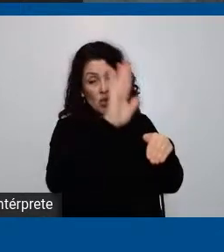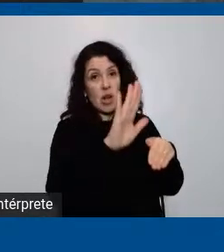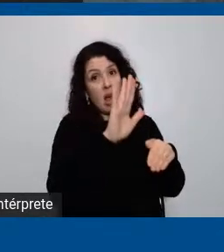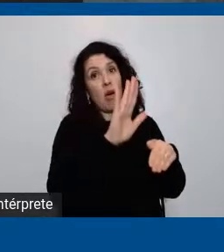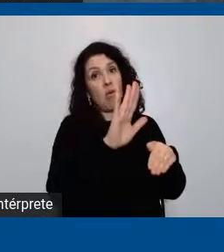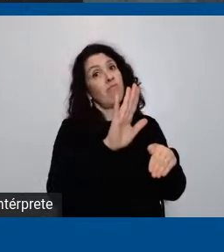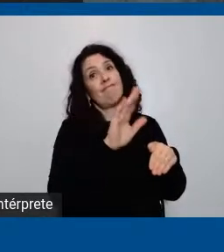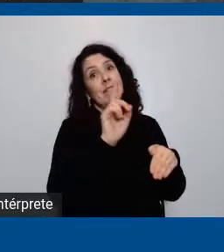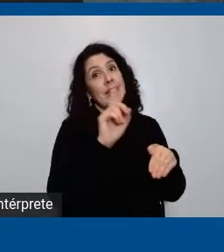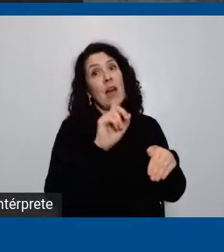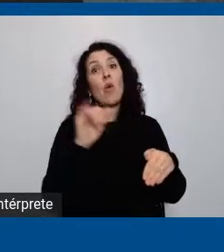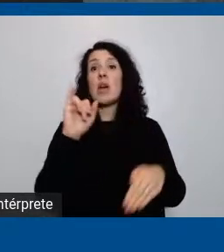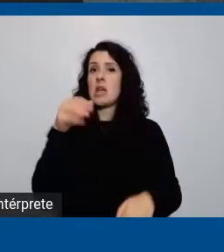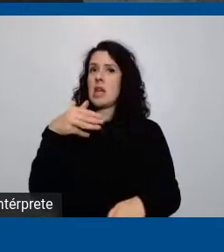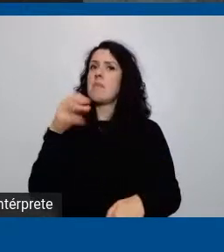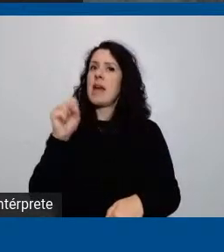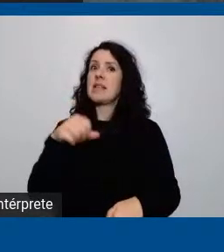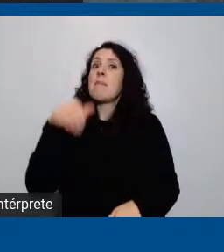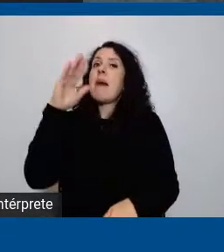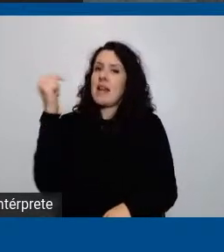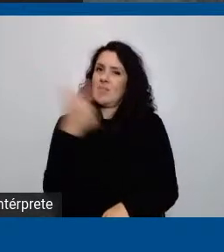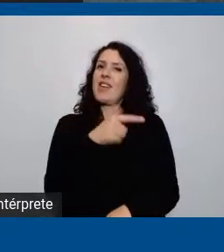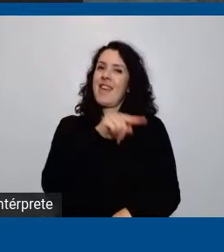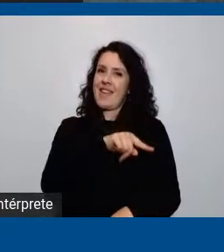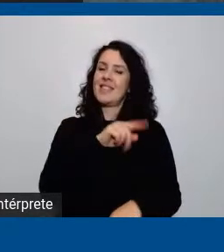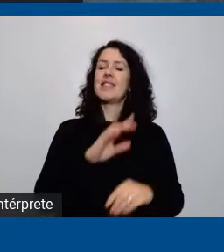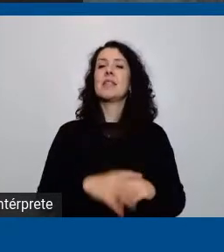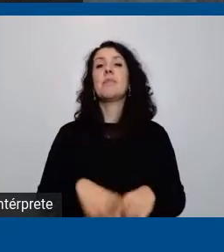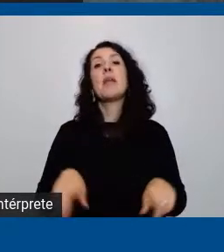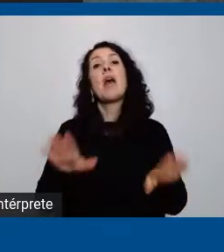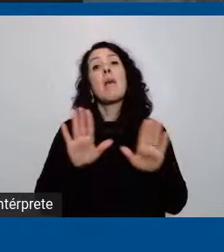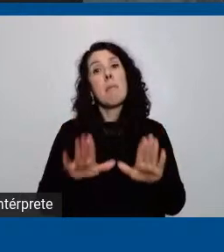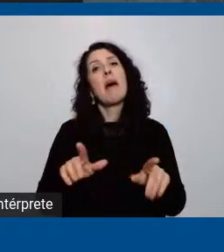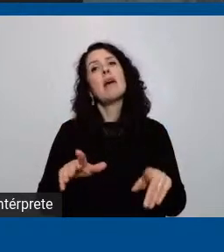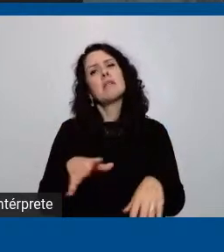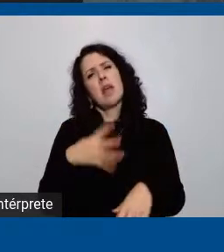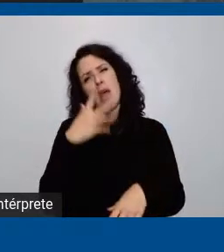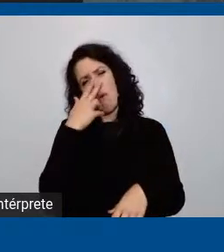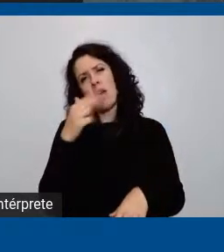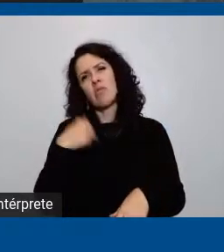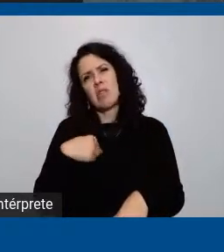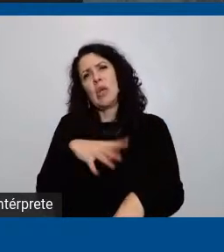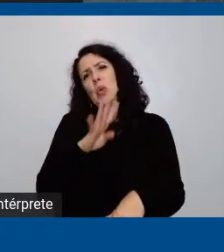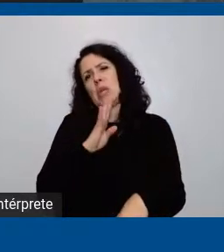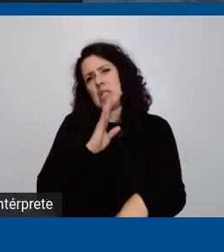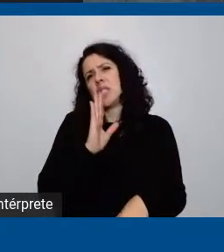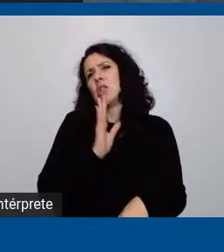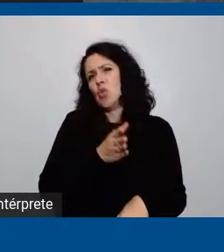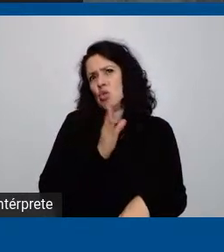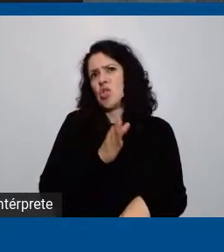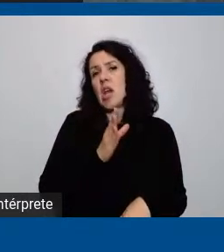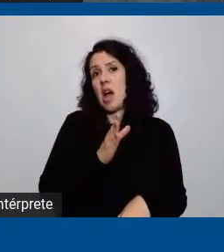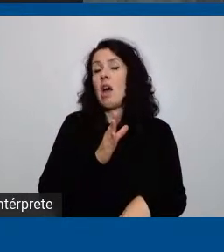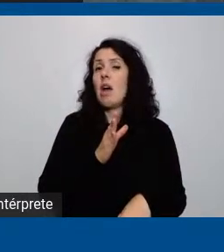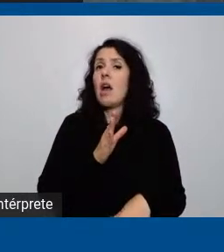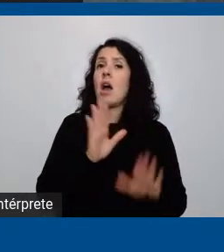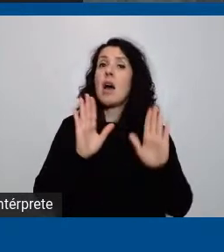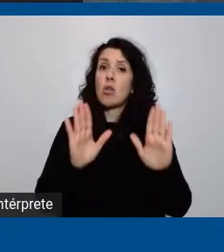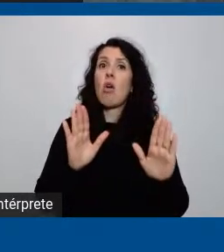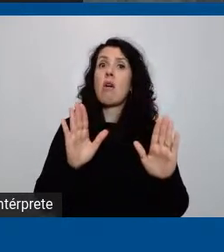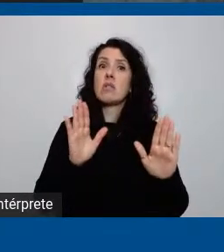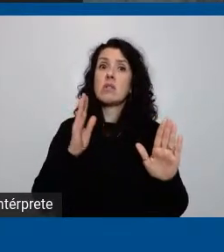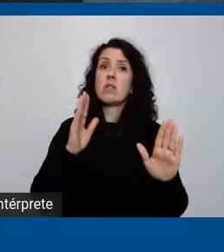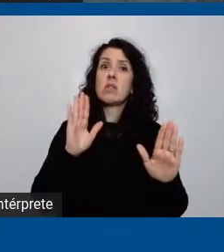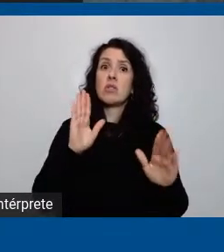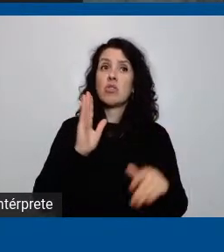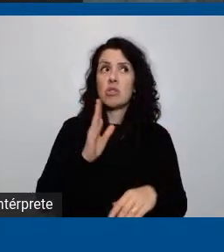acho que agora a gente, né, o fundo também está se tornando mais conhecido, embora a gente também já tenha utilizado essas